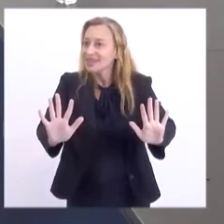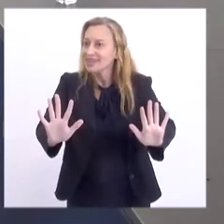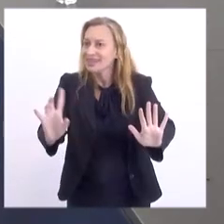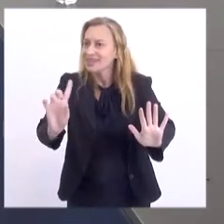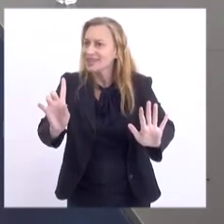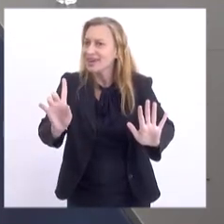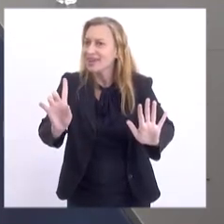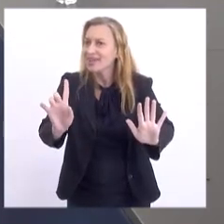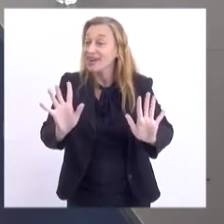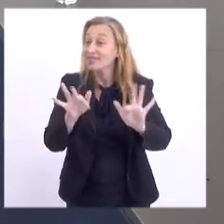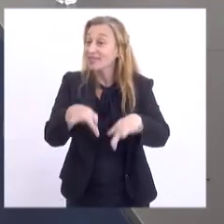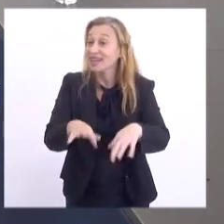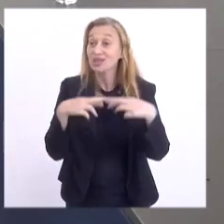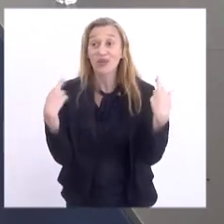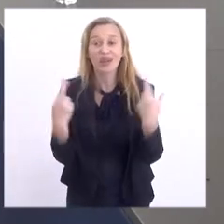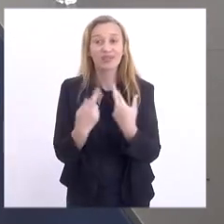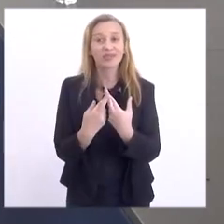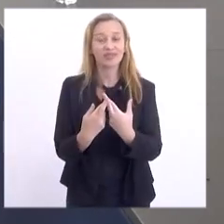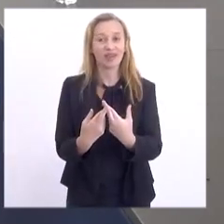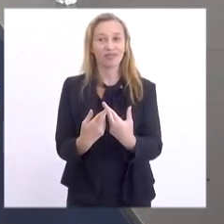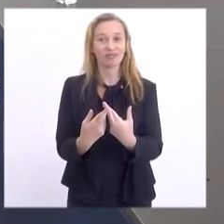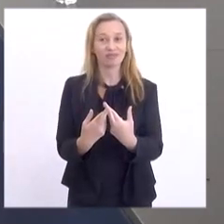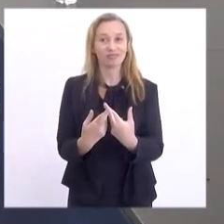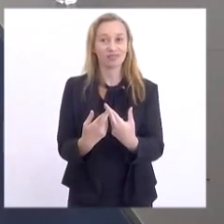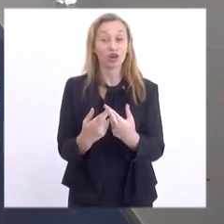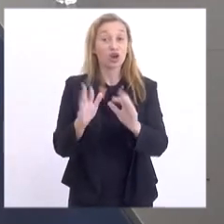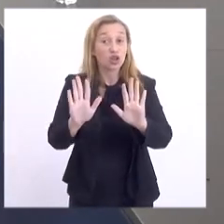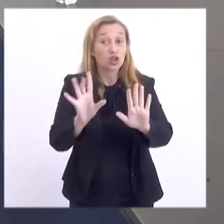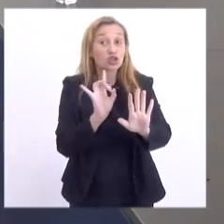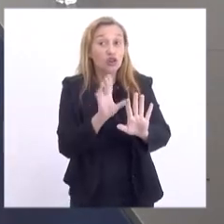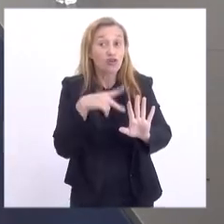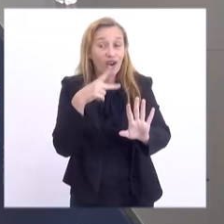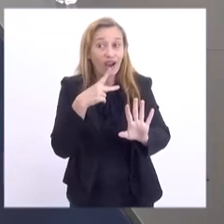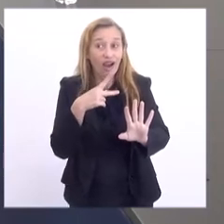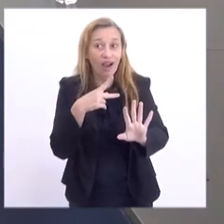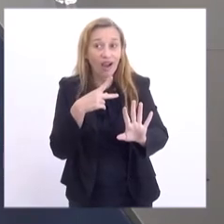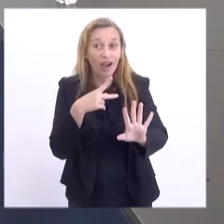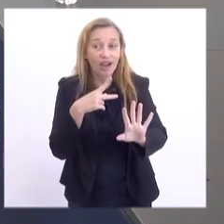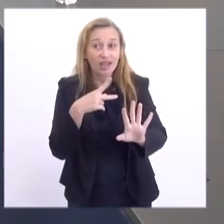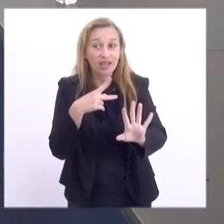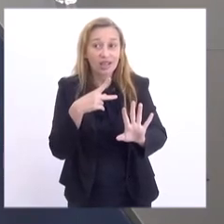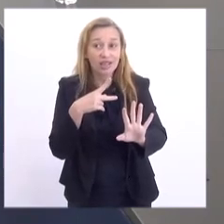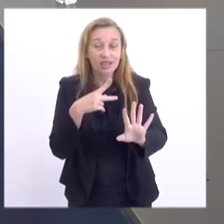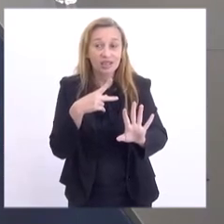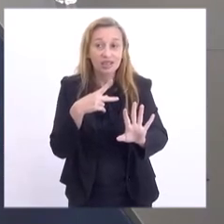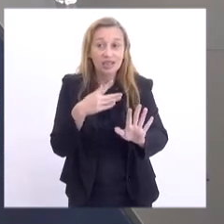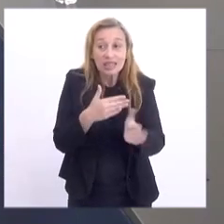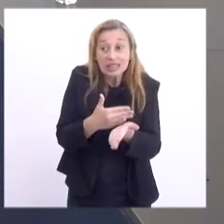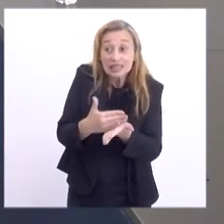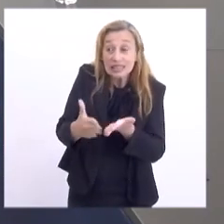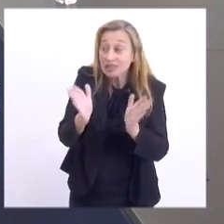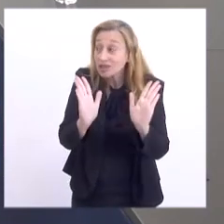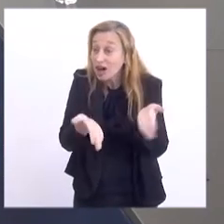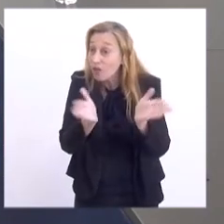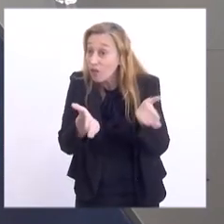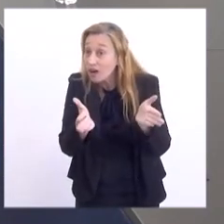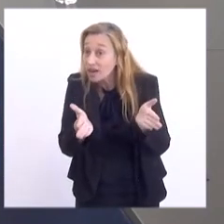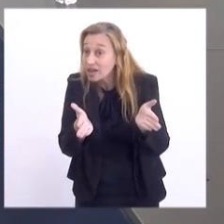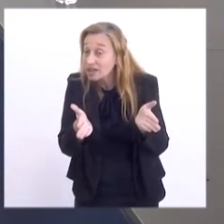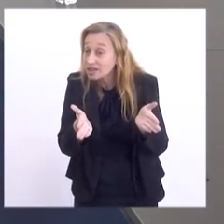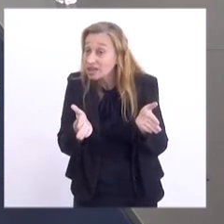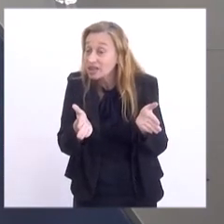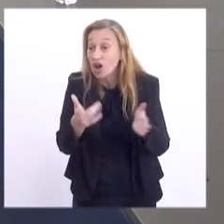tem Cerrado audiência ele é o mar é só dizer o seguinte da a partir de agora